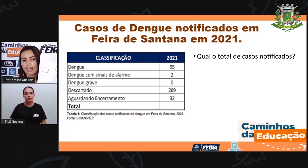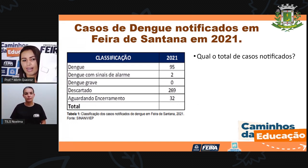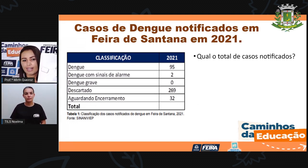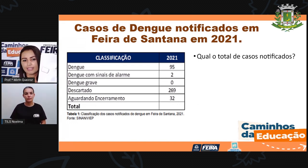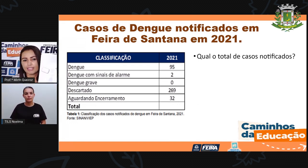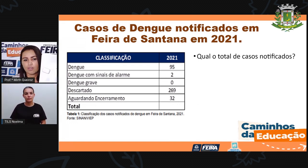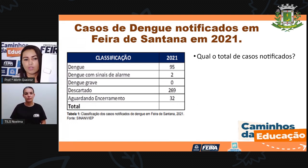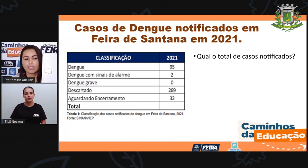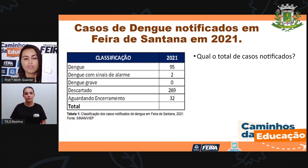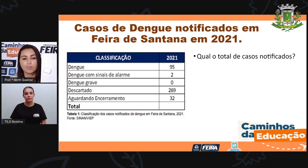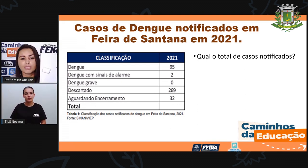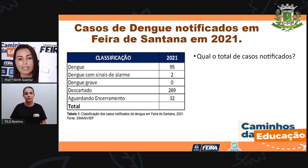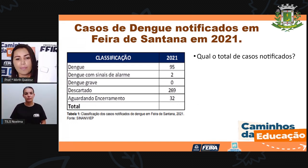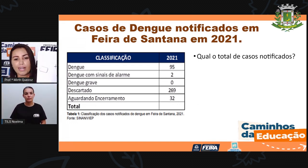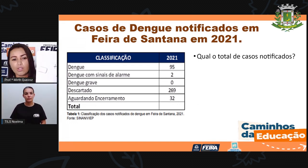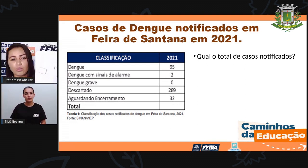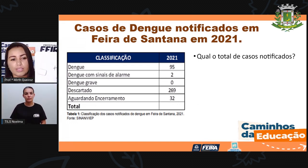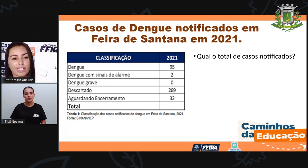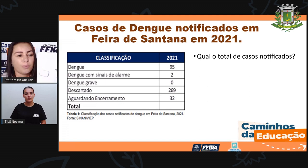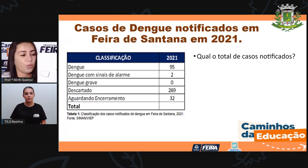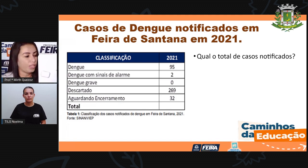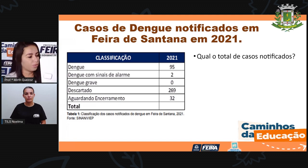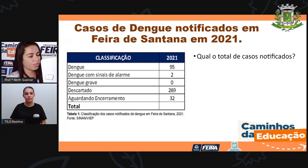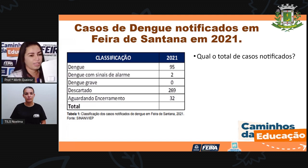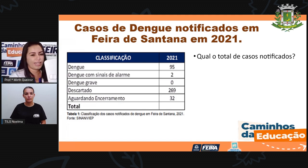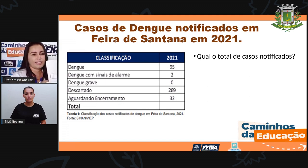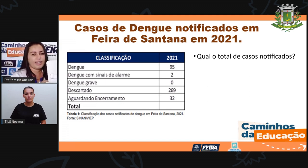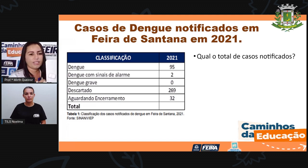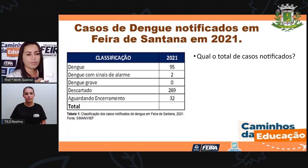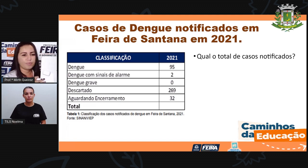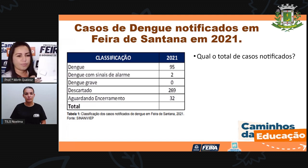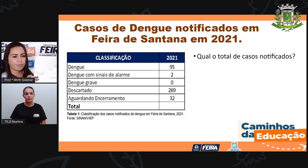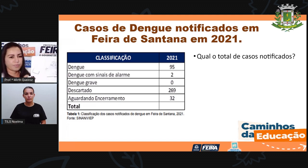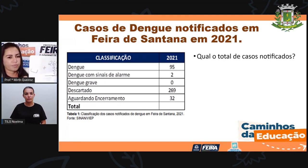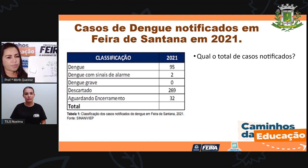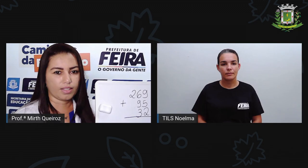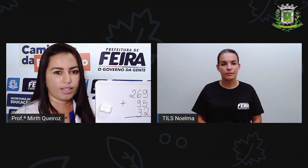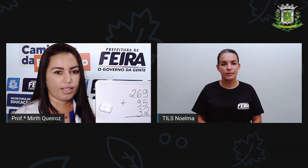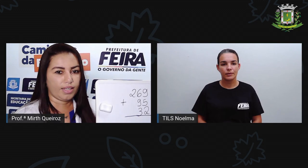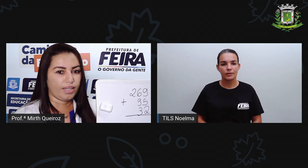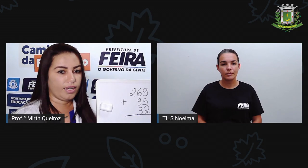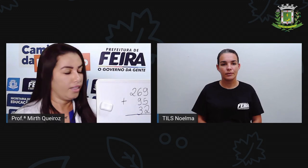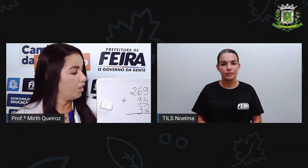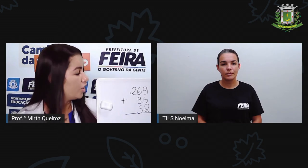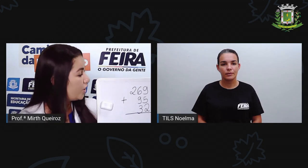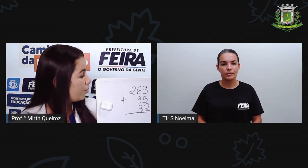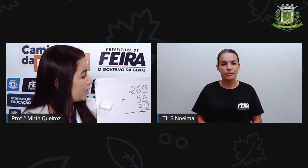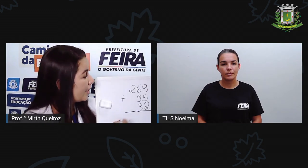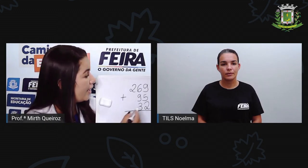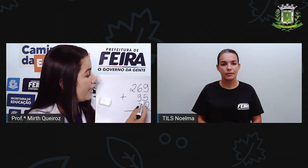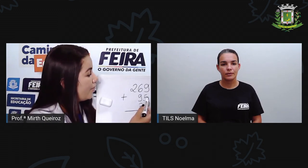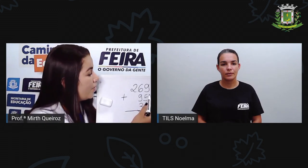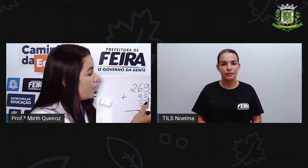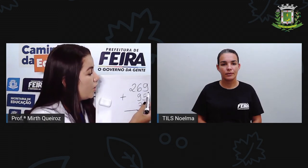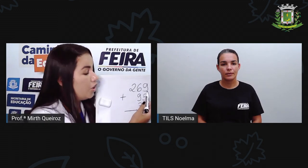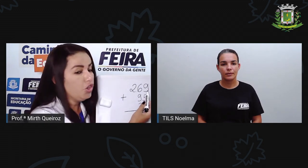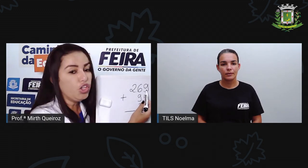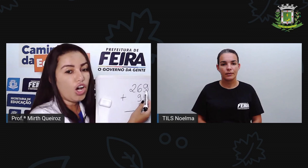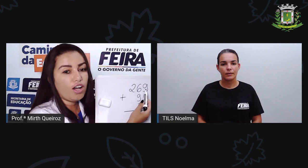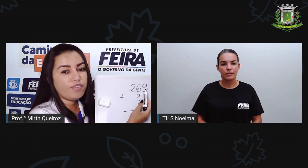Seria a adição. Vamos aqui para a lousa, sair um pouquinho do slide, certo? Nós temos aqui,